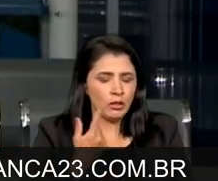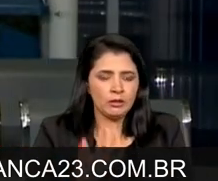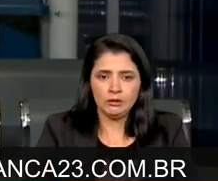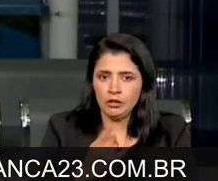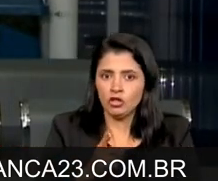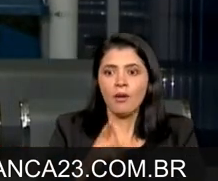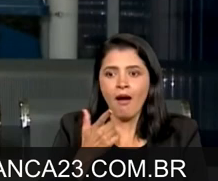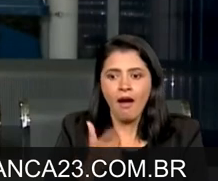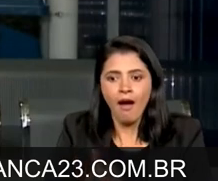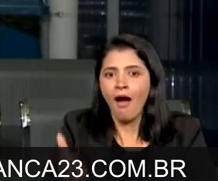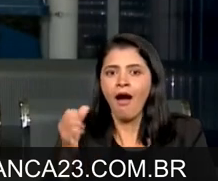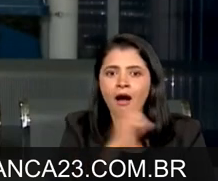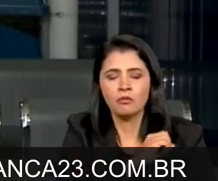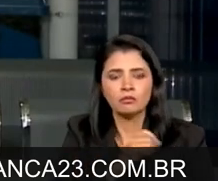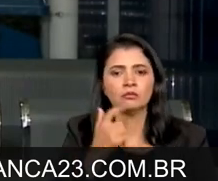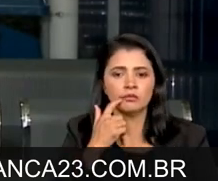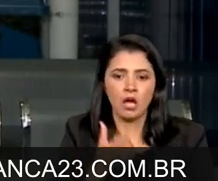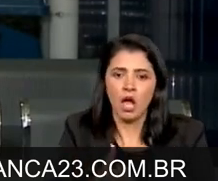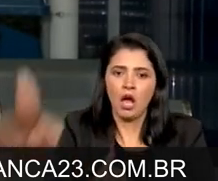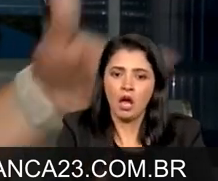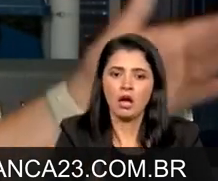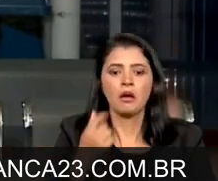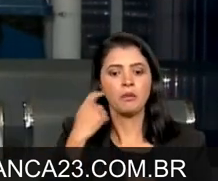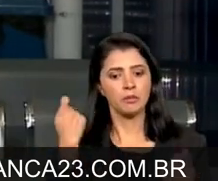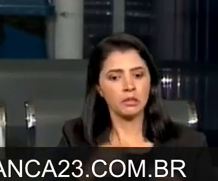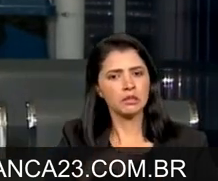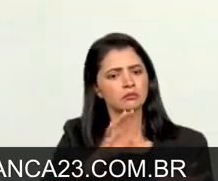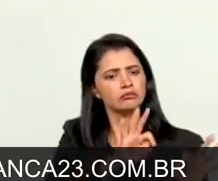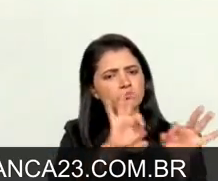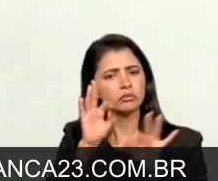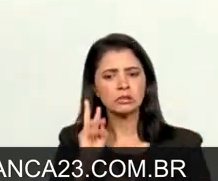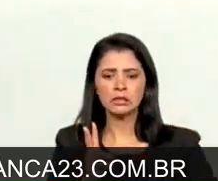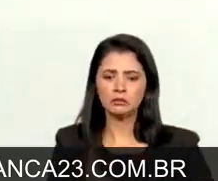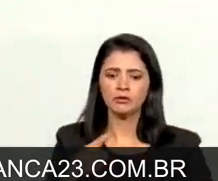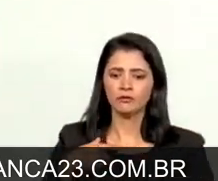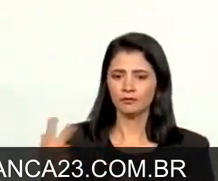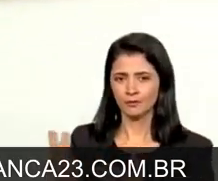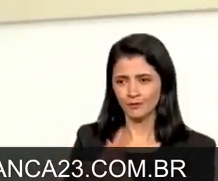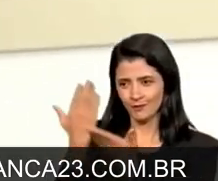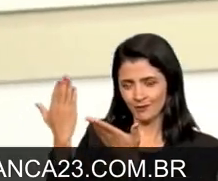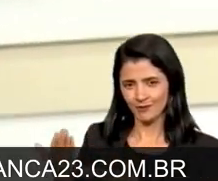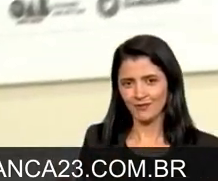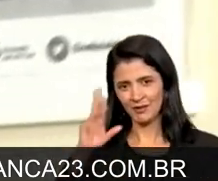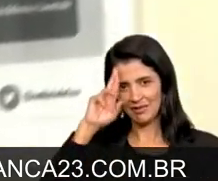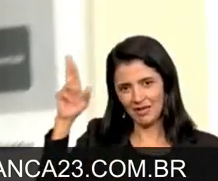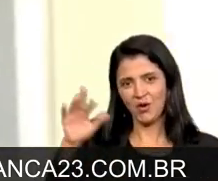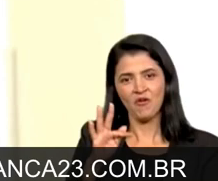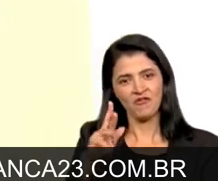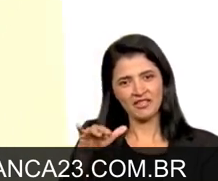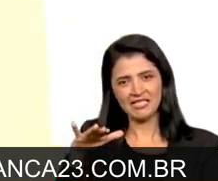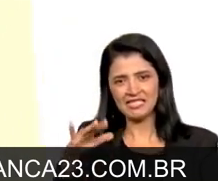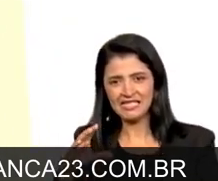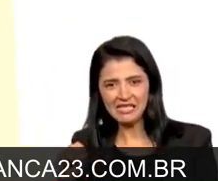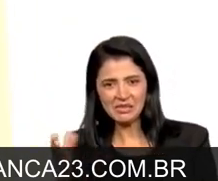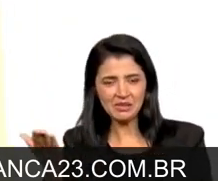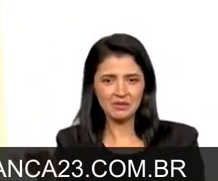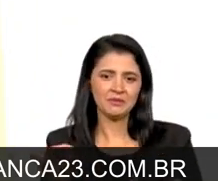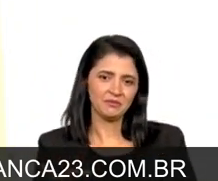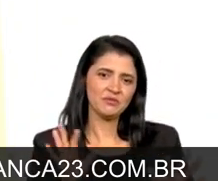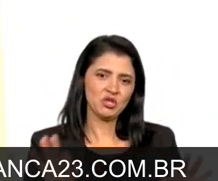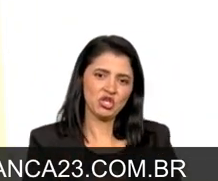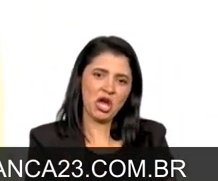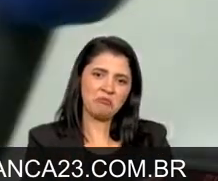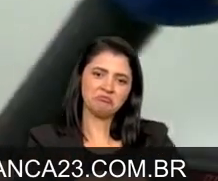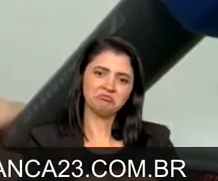Então, é um tratamento que ele precisa ser acompanhado quase que diariamente. Foi o que aconteceu com o seu Francisco, que agora já